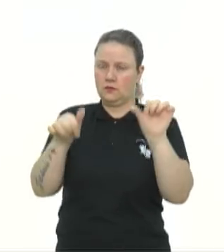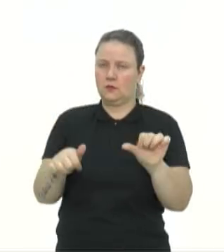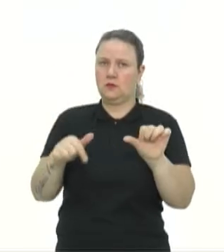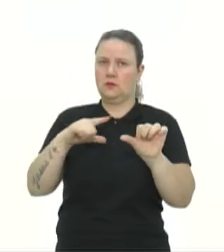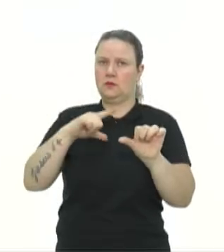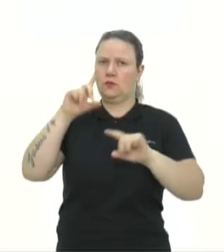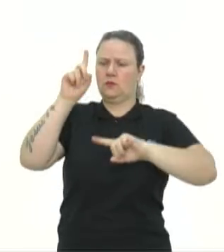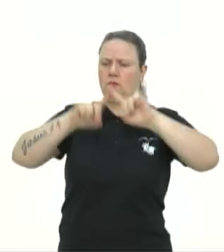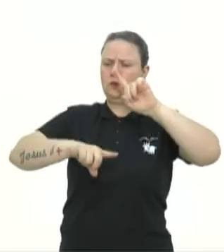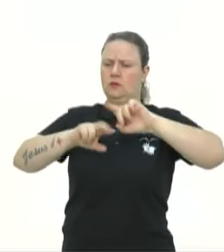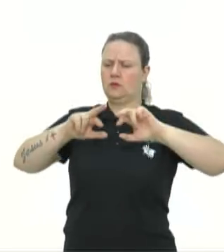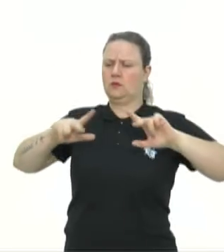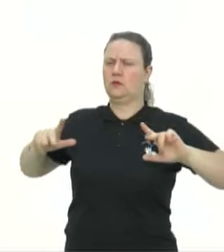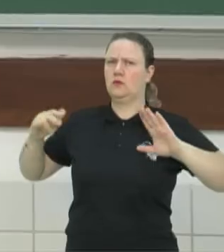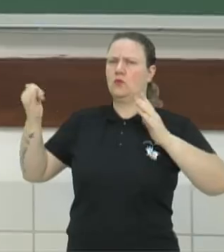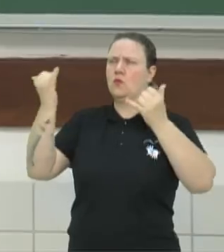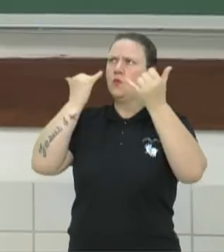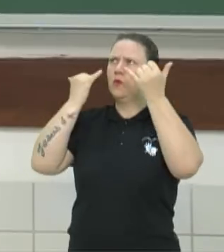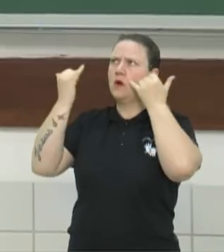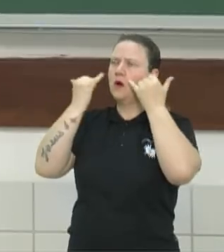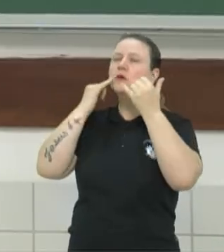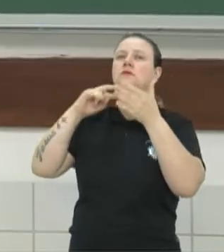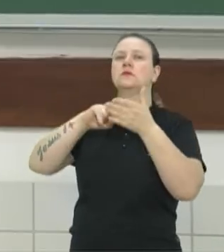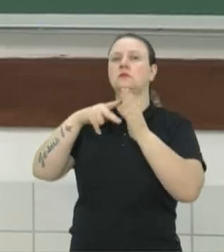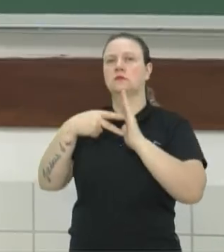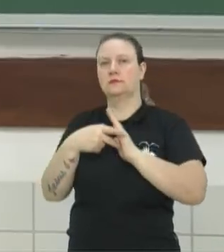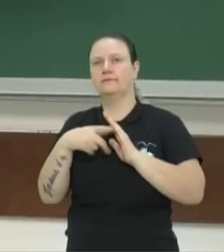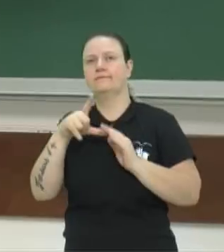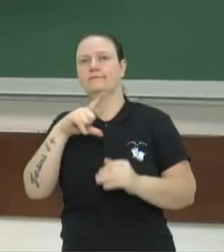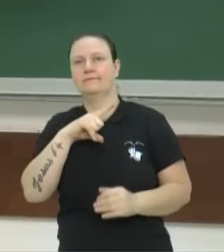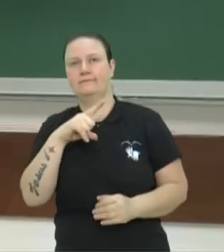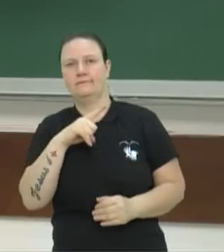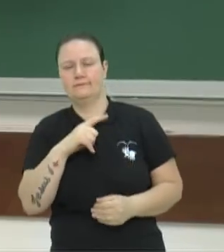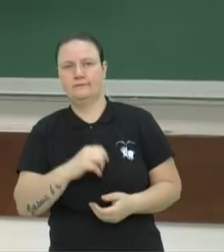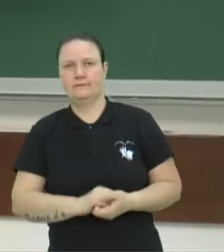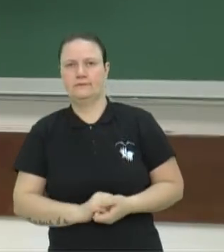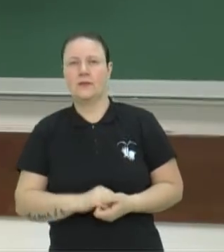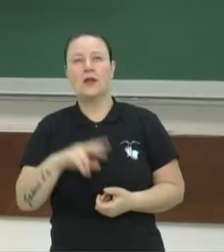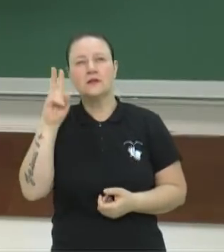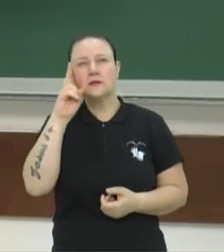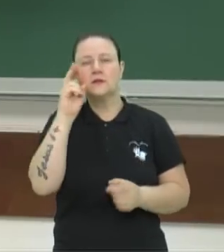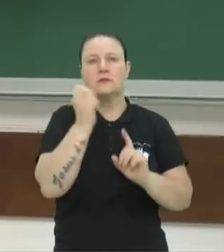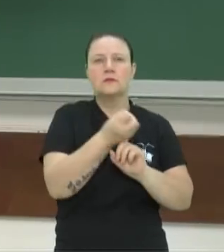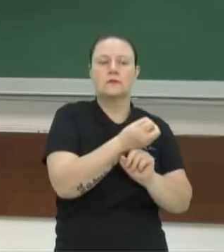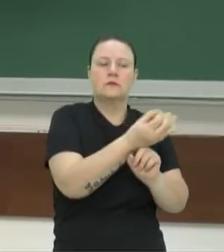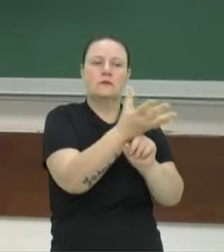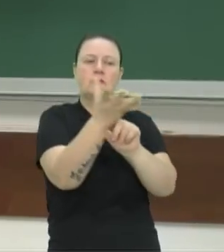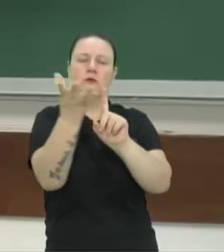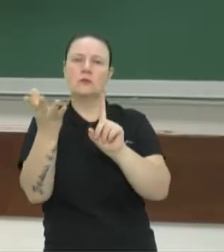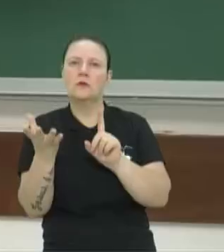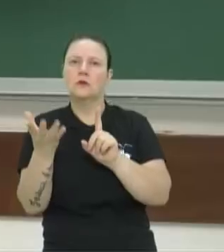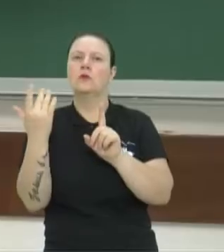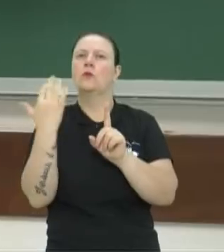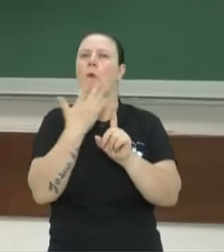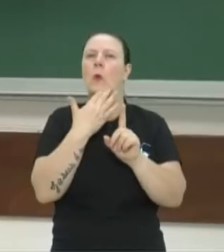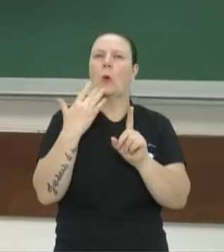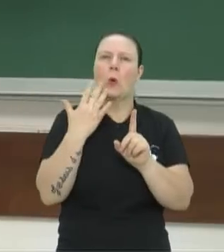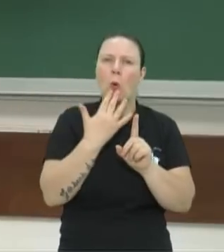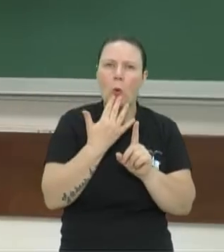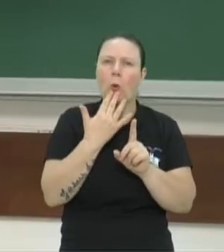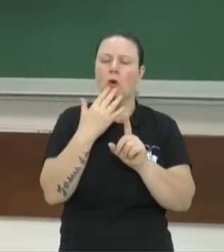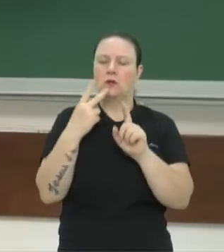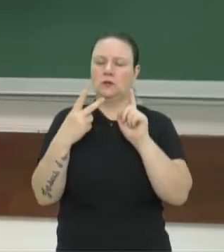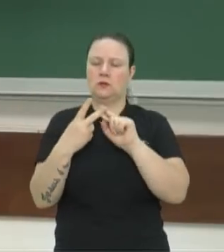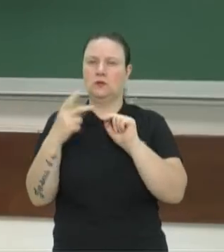uma significação. Vocês lembram que na aula passada a gente viu a significação da parte não verbal, que era as cores, as imagens,